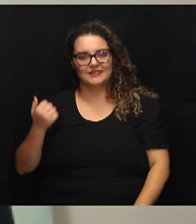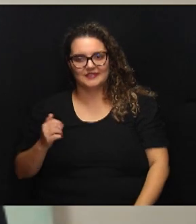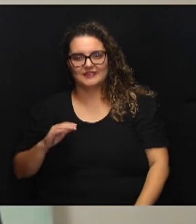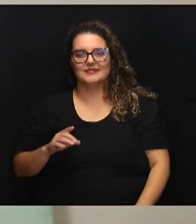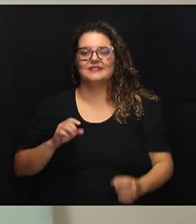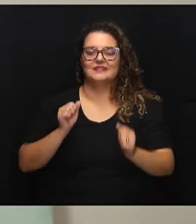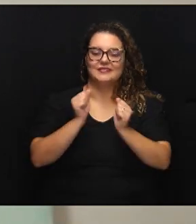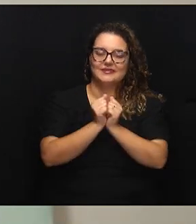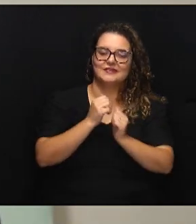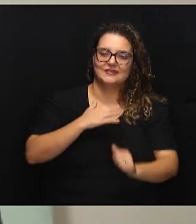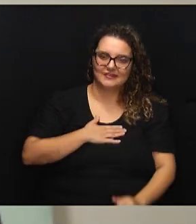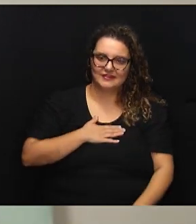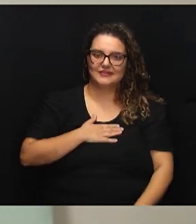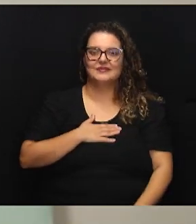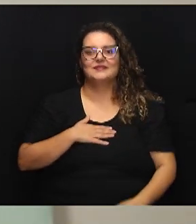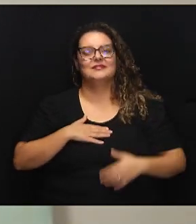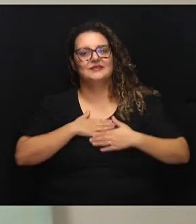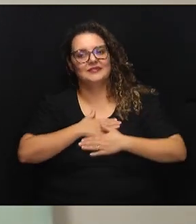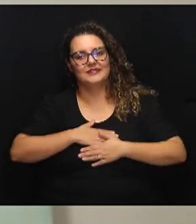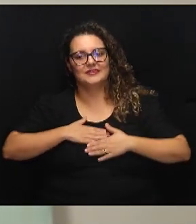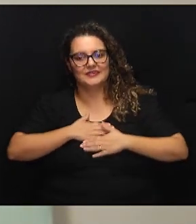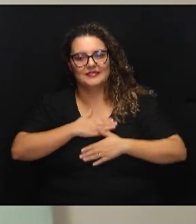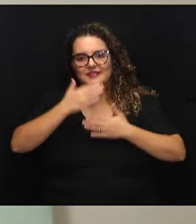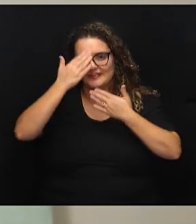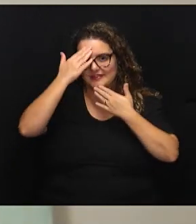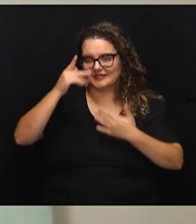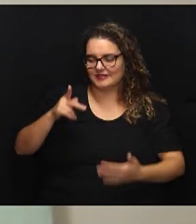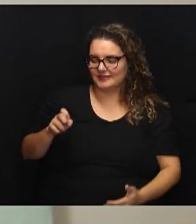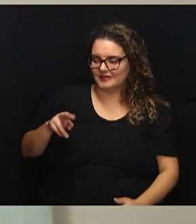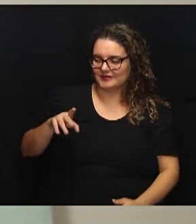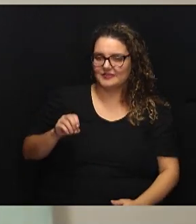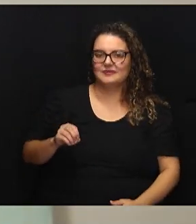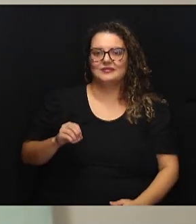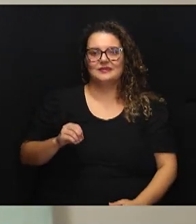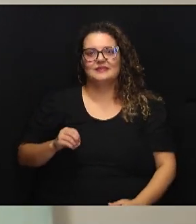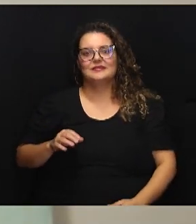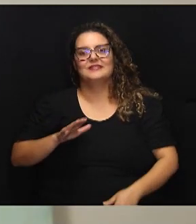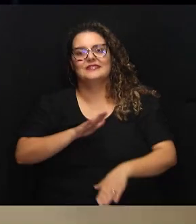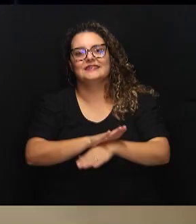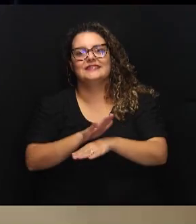comigo aqui, foi muito gostoso. Obrigada, Pedro, também pelas contribuições.